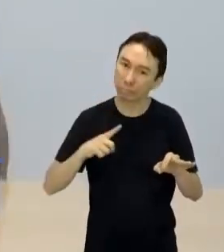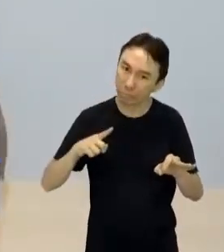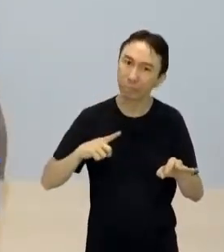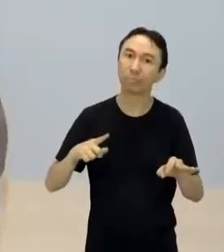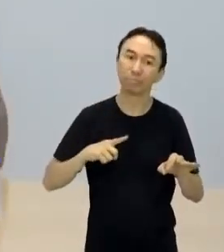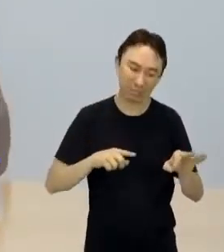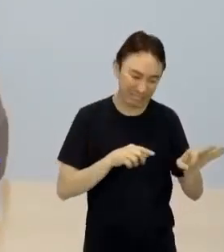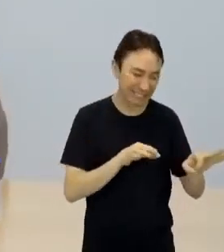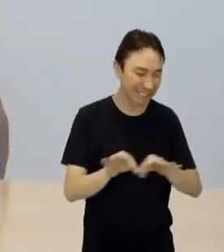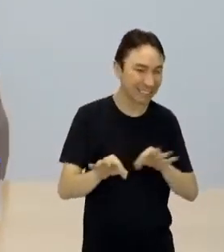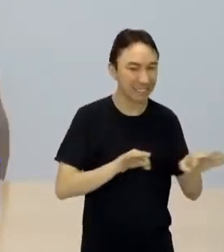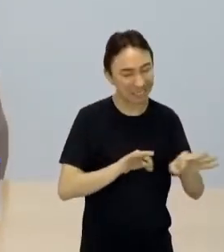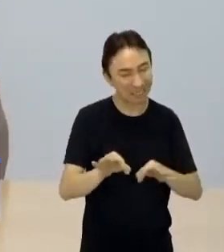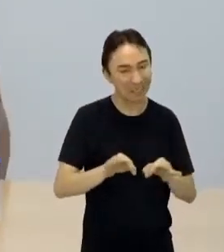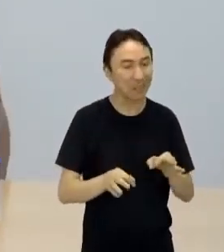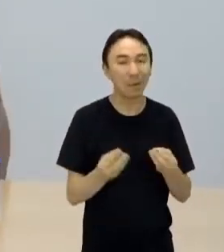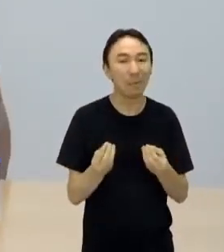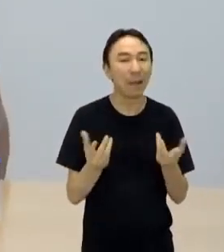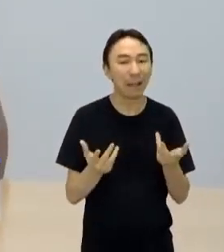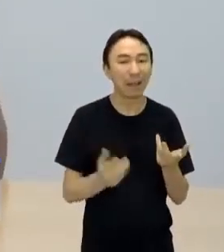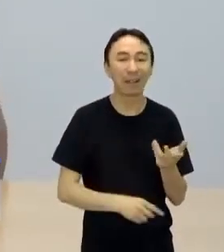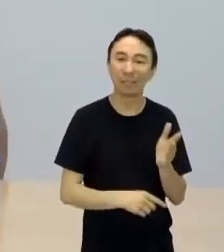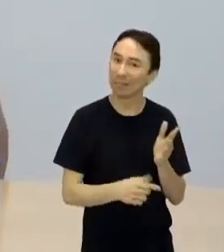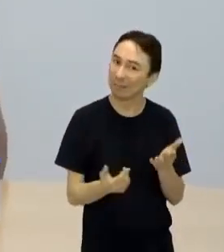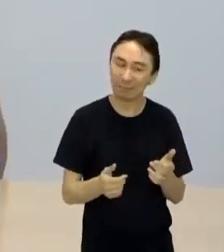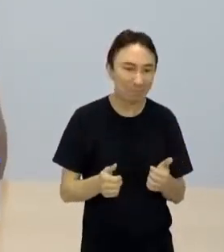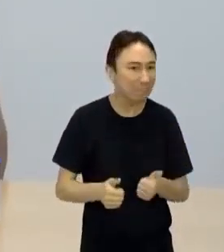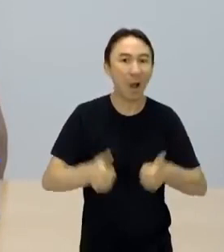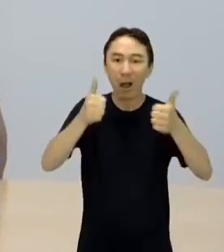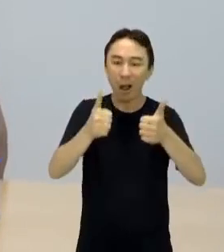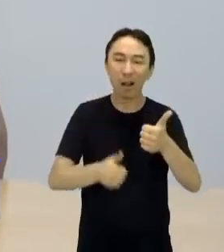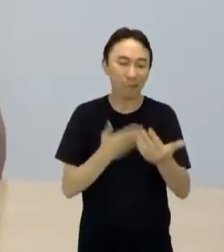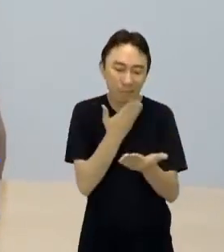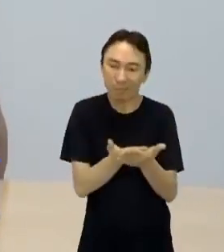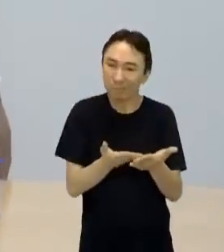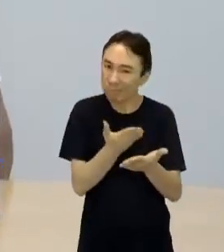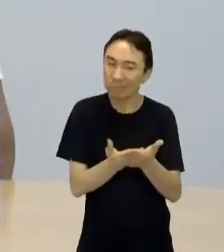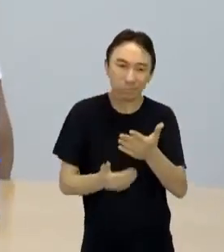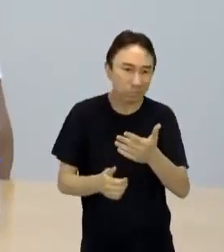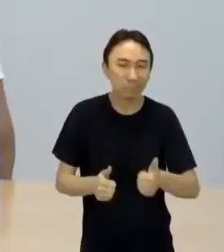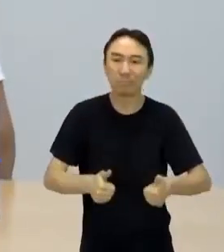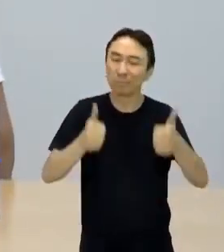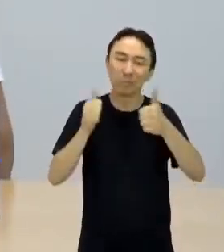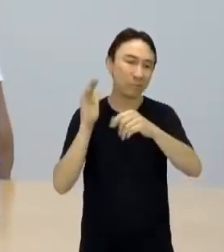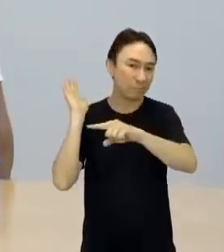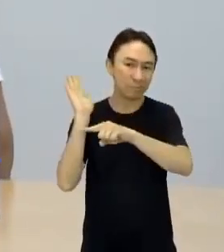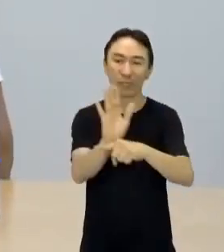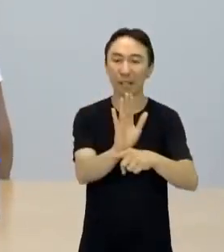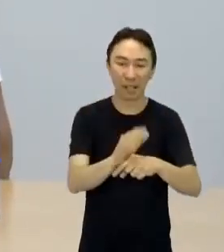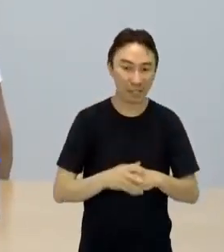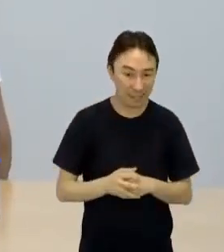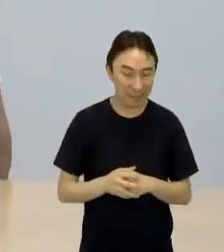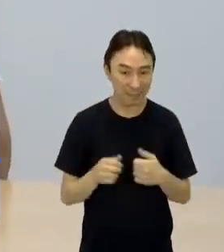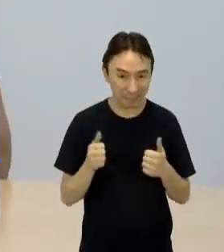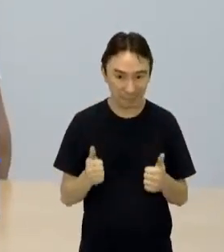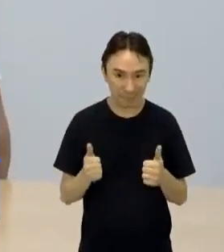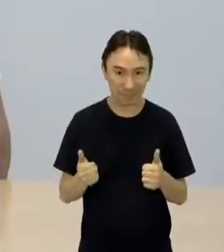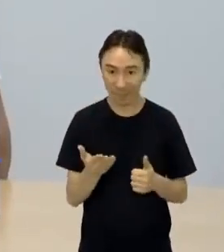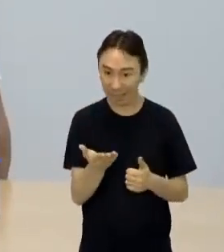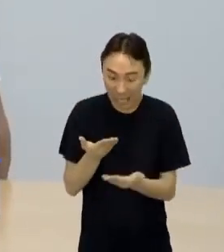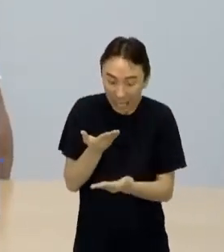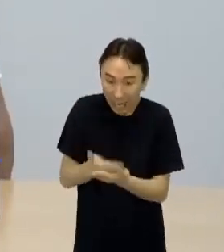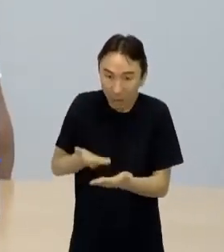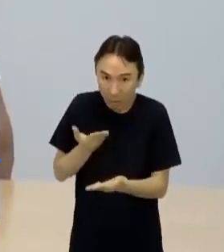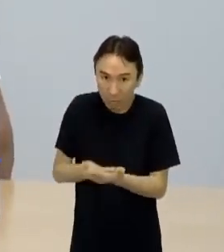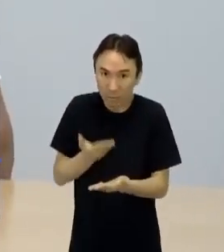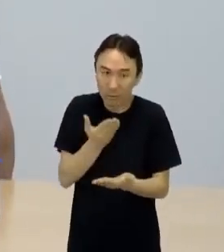trabalho. A gente tenta fazer o melhor para vocês. Então não esquece, se você esqueceu, ou se você perdeu, alguma aula nossa, a gente